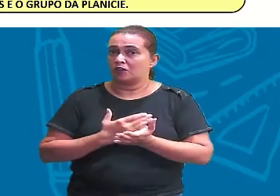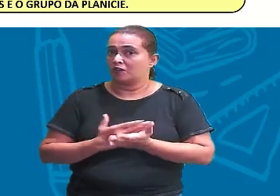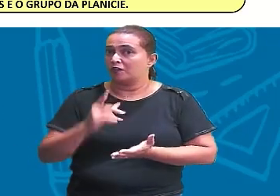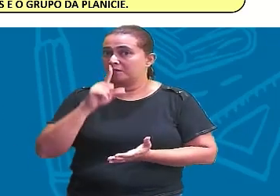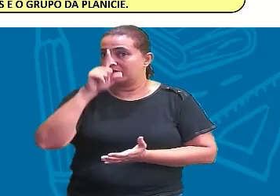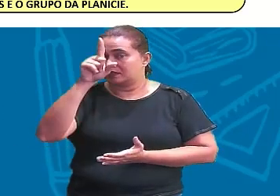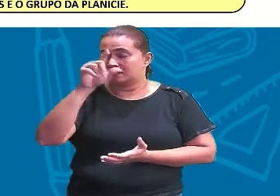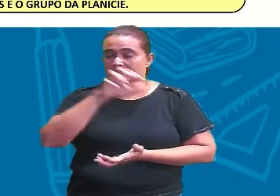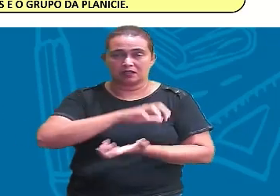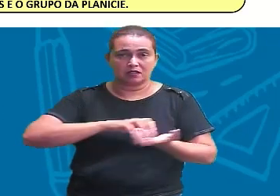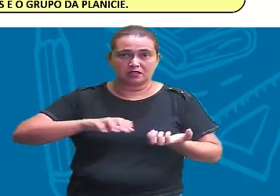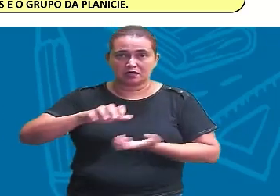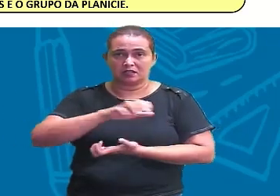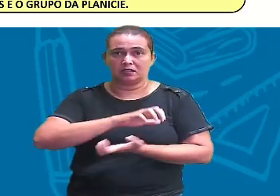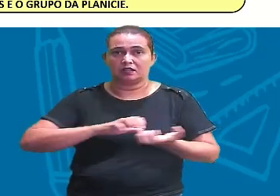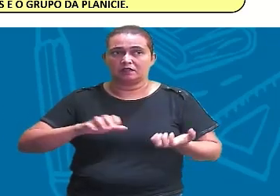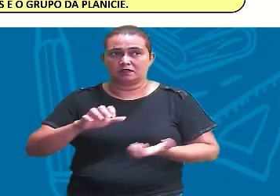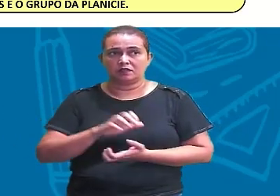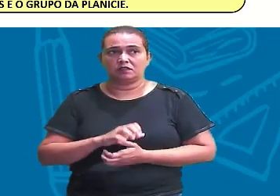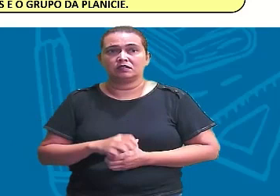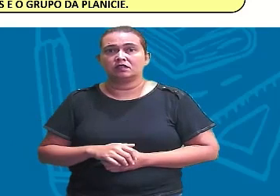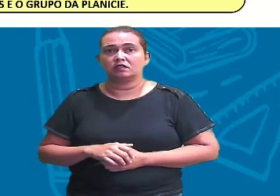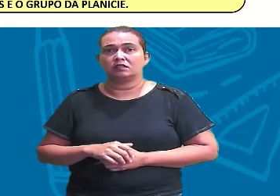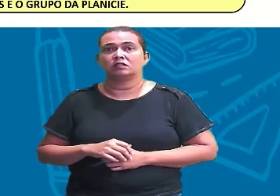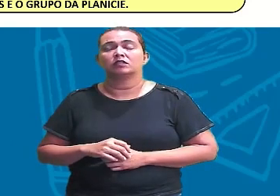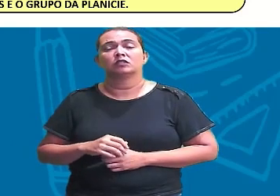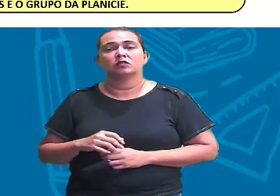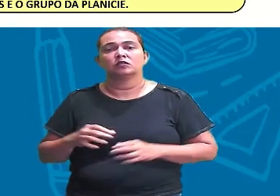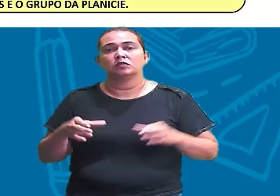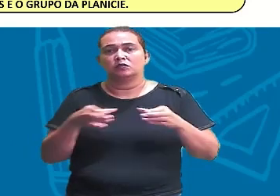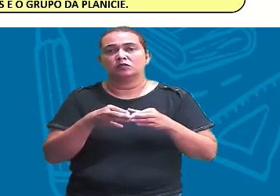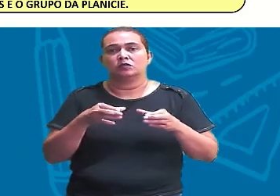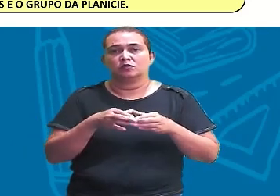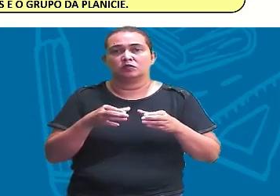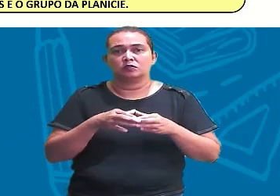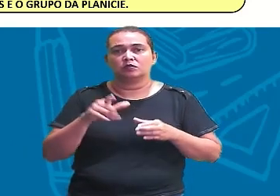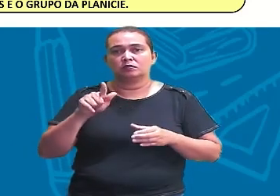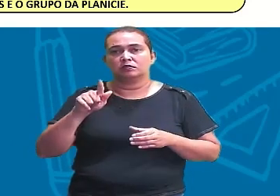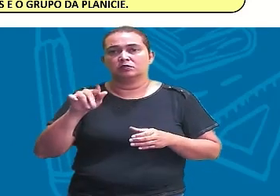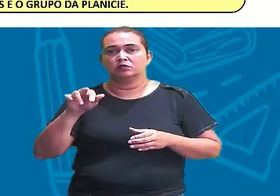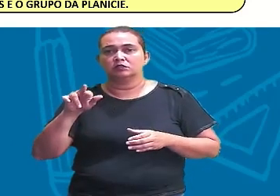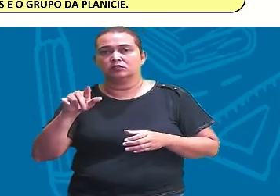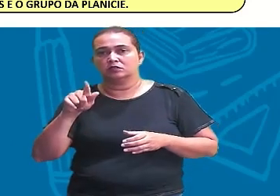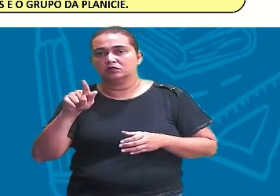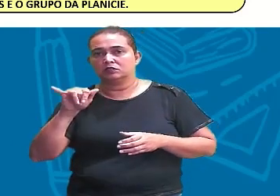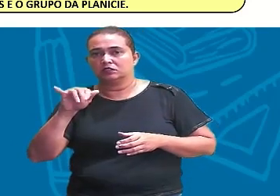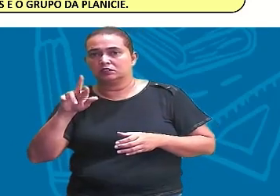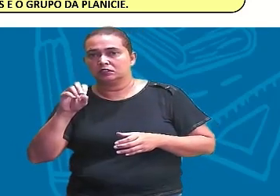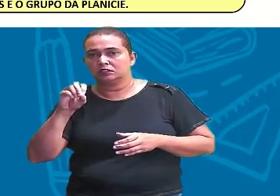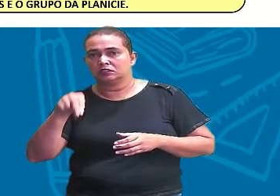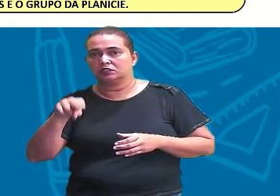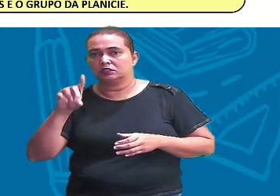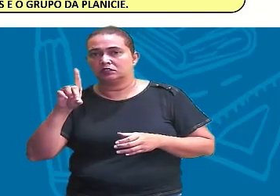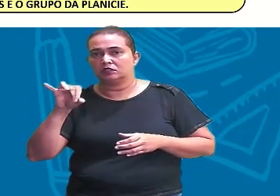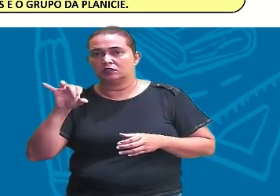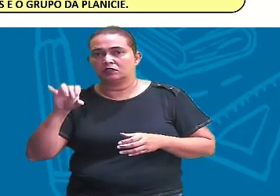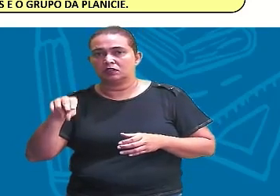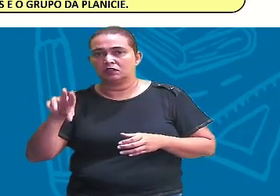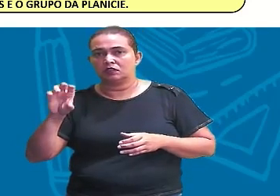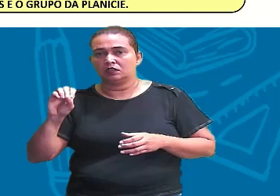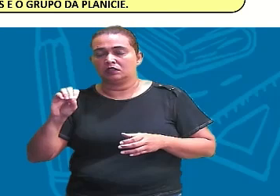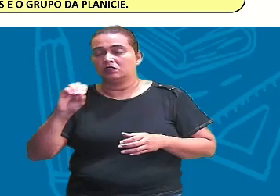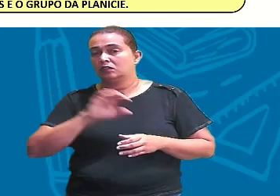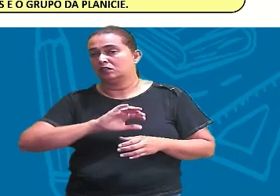Revolução. Os girondinos, que são a elite econômica, eles foram nomeados, né? Eles se dividiram durante a reunião para o